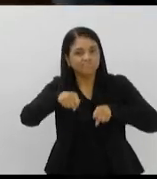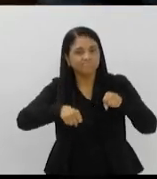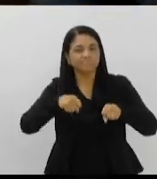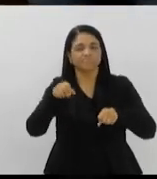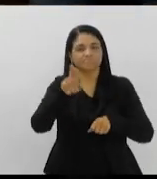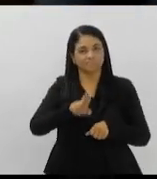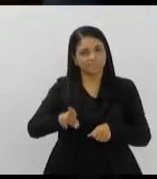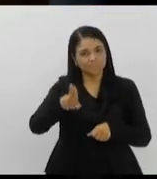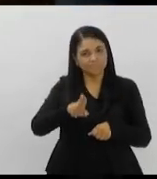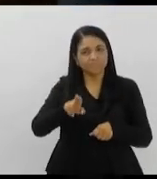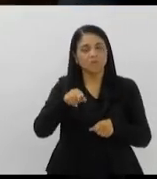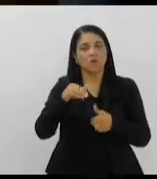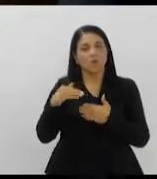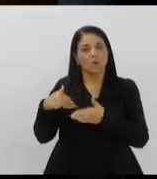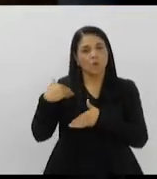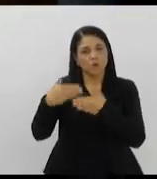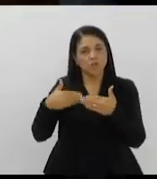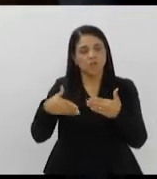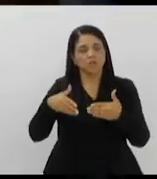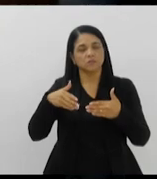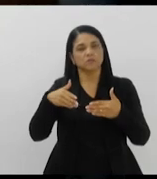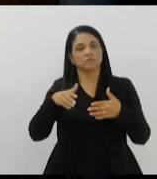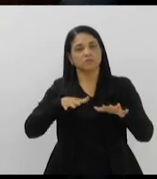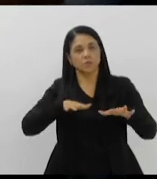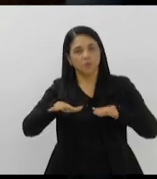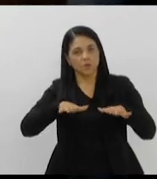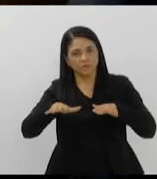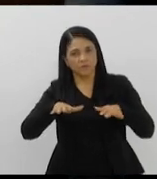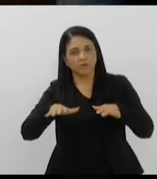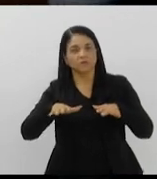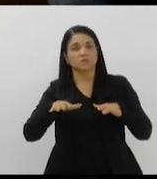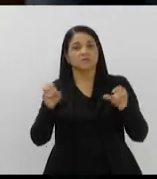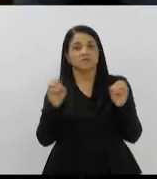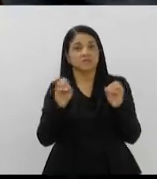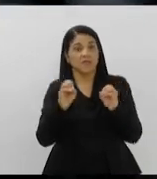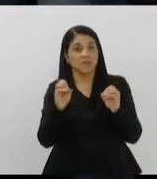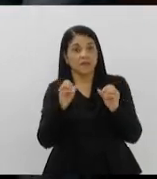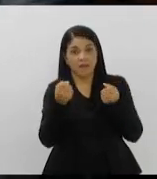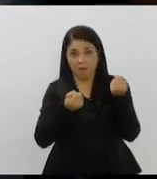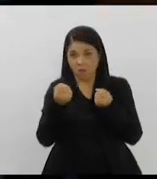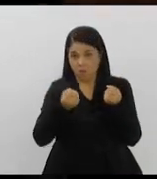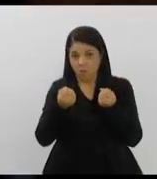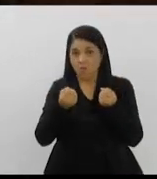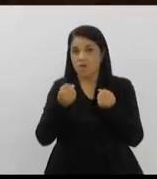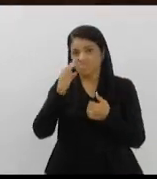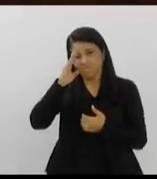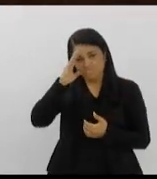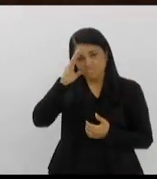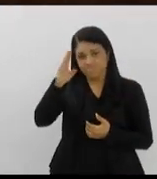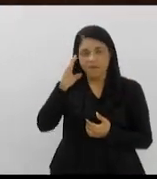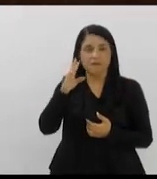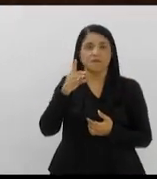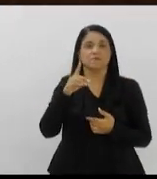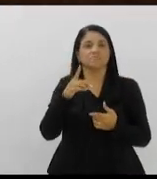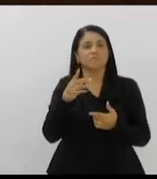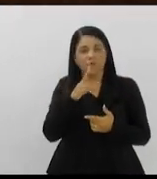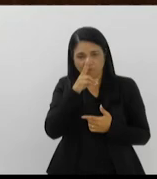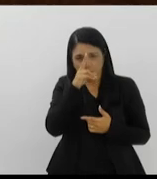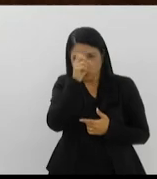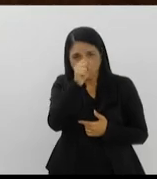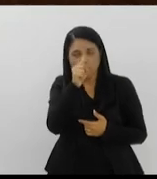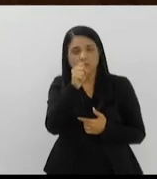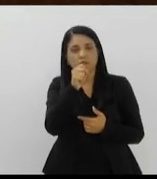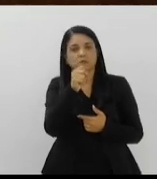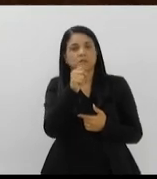E esse processo de mobilização através dos dias sem carro são dias fundamentais para a gente fortalecer e construir